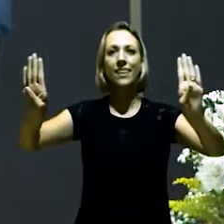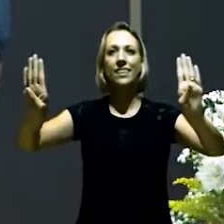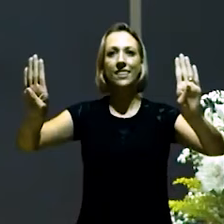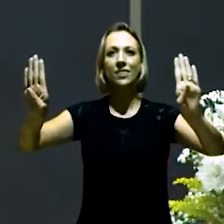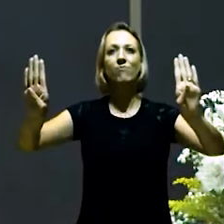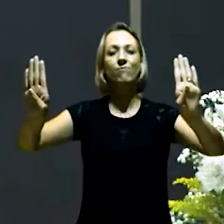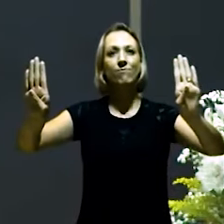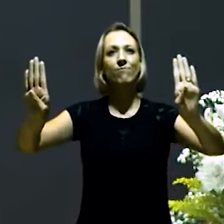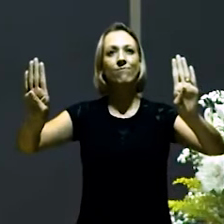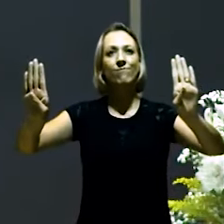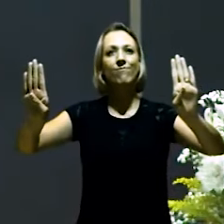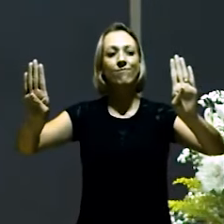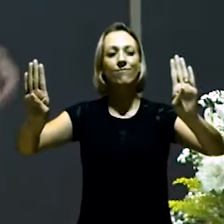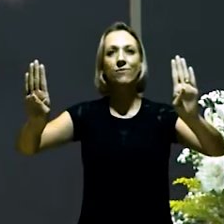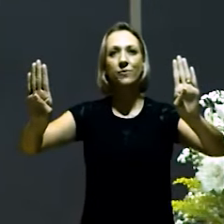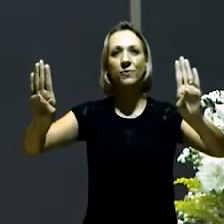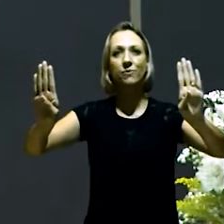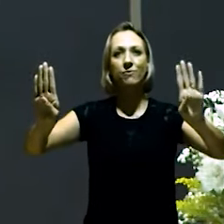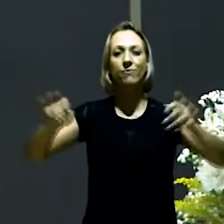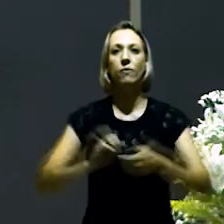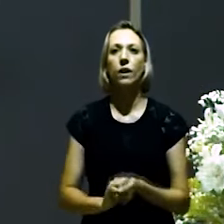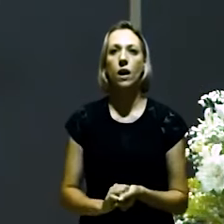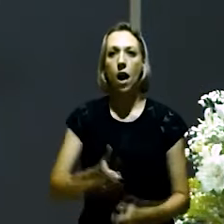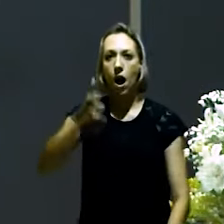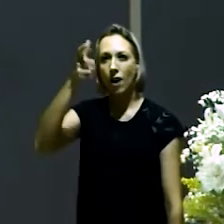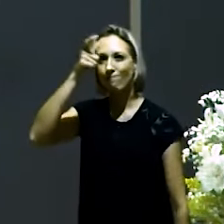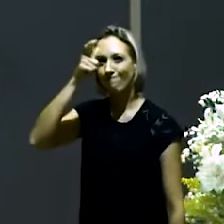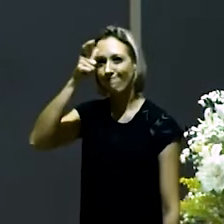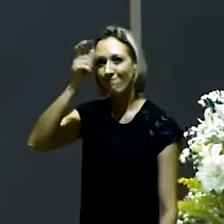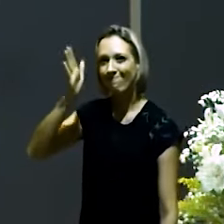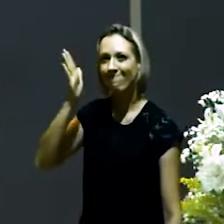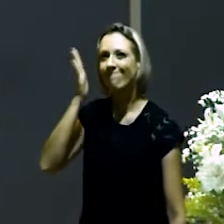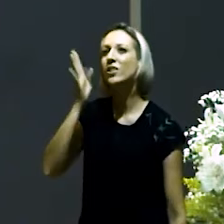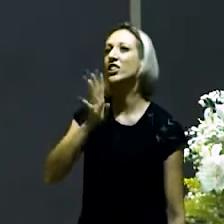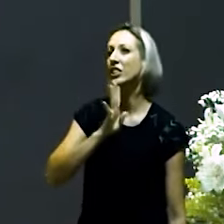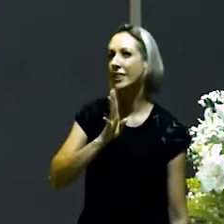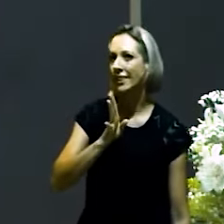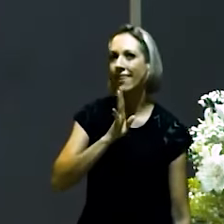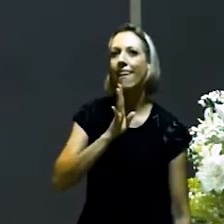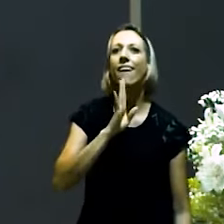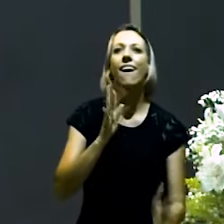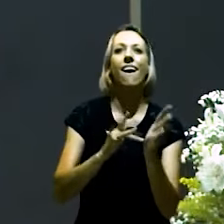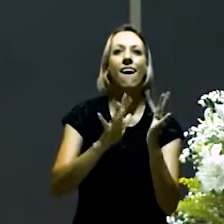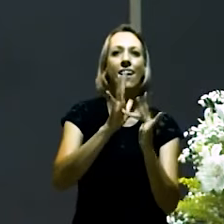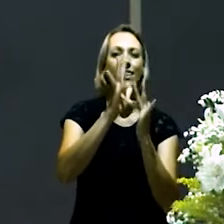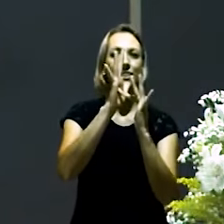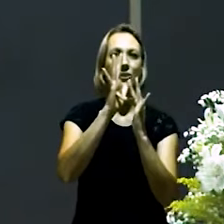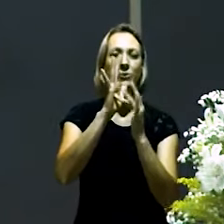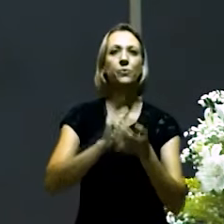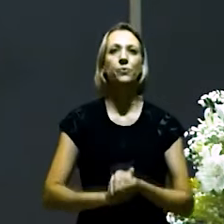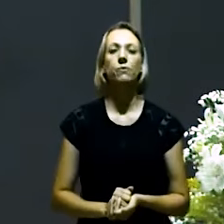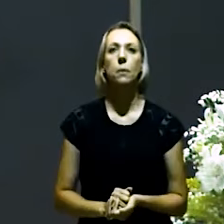Dayan Dayakalaba. É por isso que os demônios sabiam quem Ele era. É por isso que em Marcos capítulo 5,